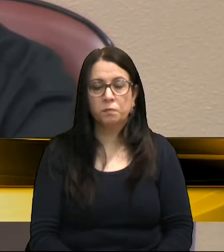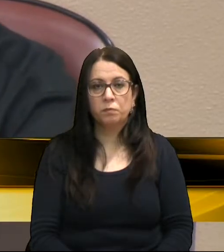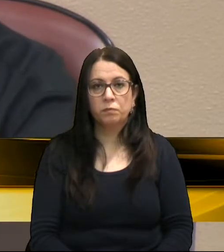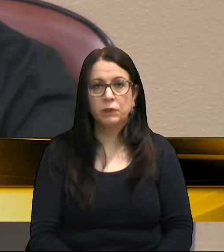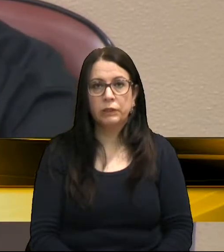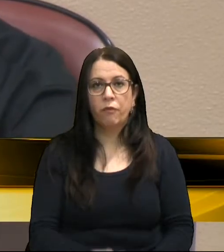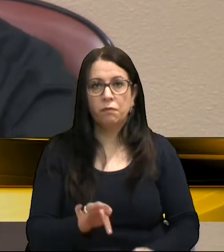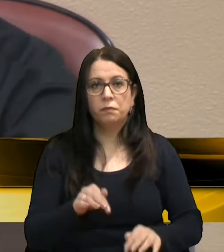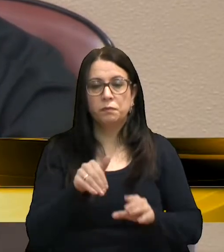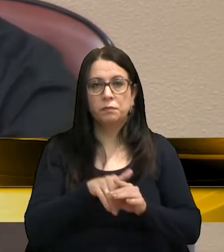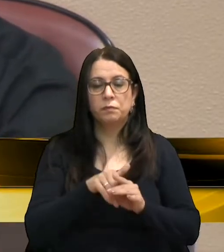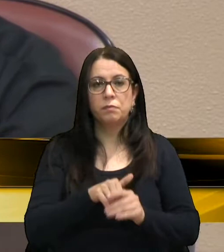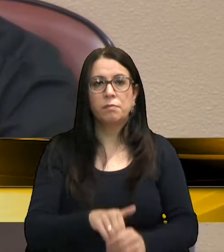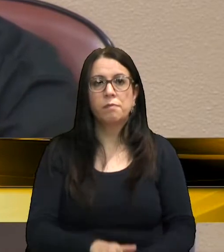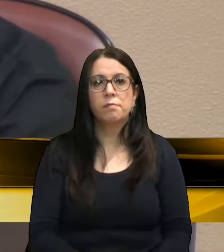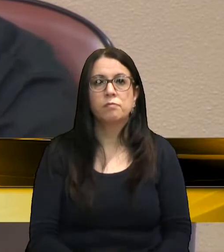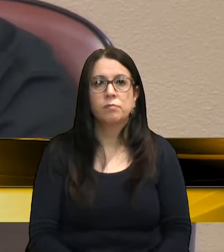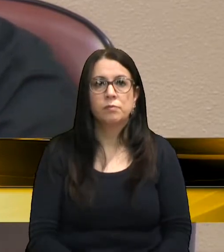Encerrada a votação.